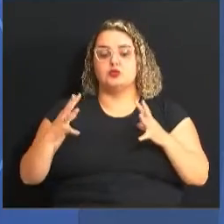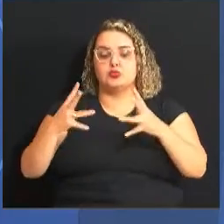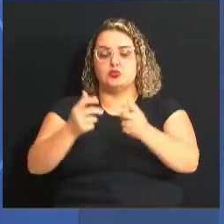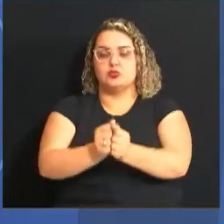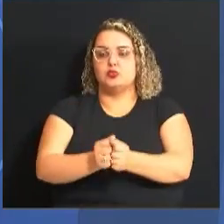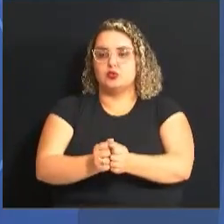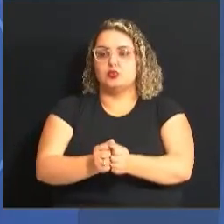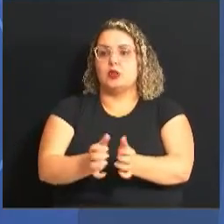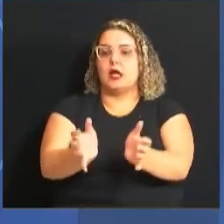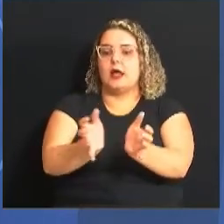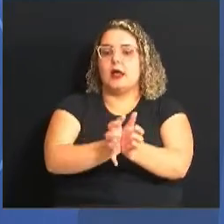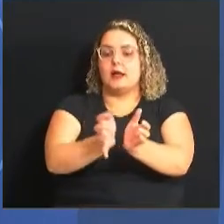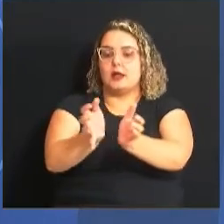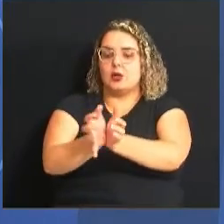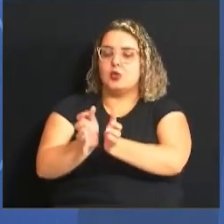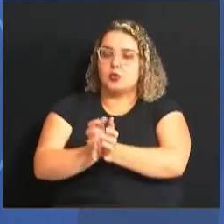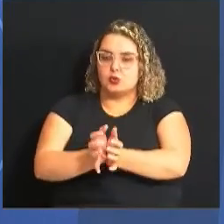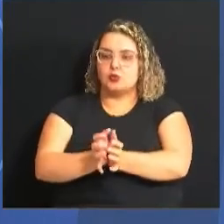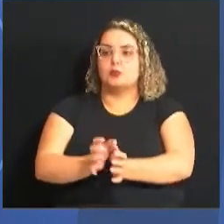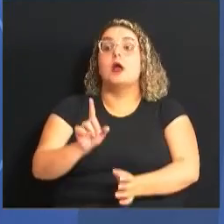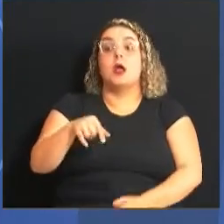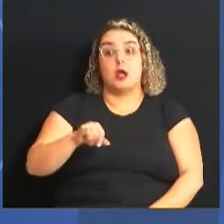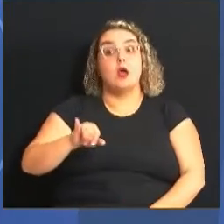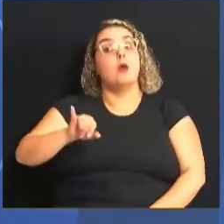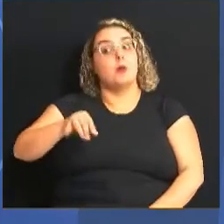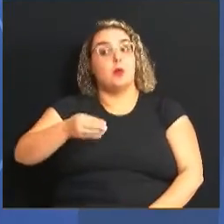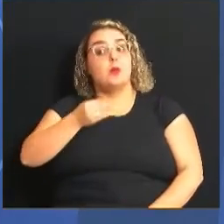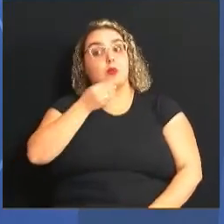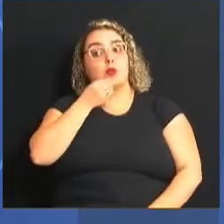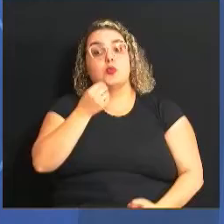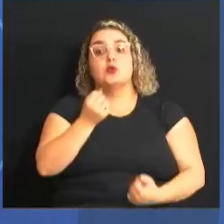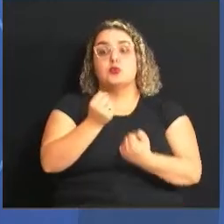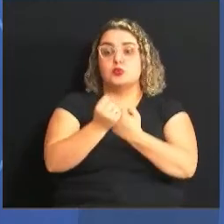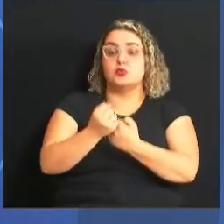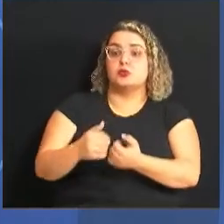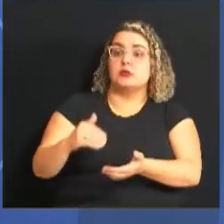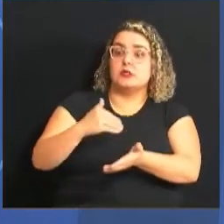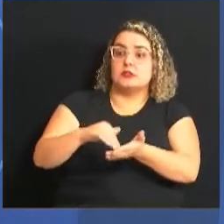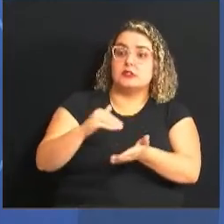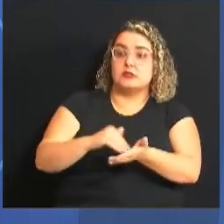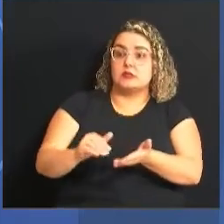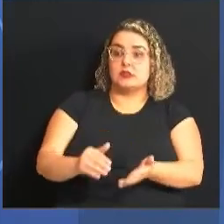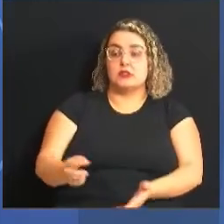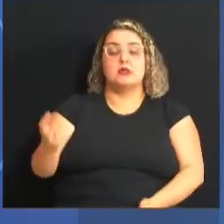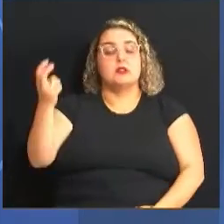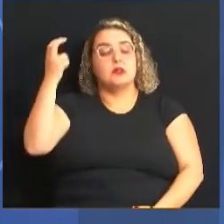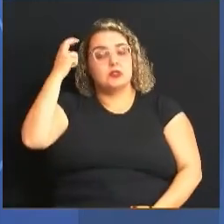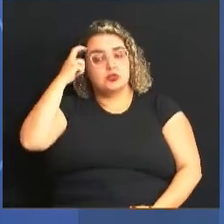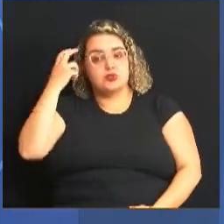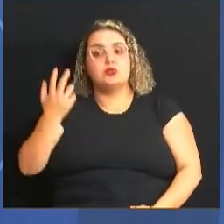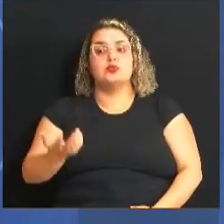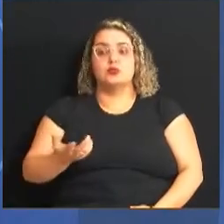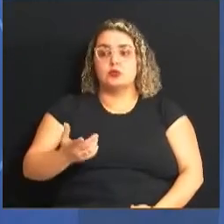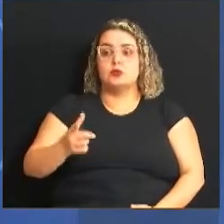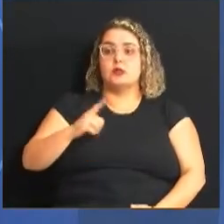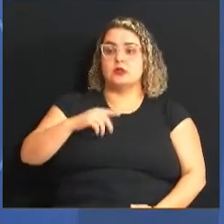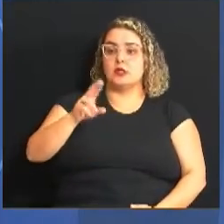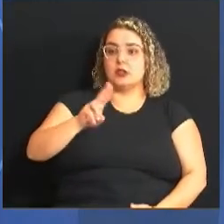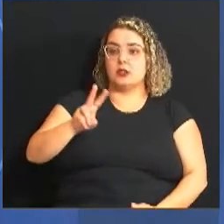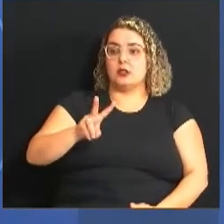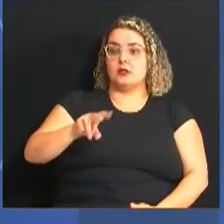em grupos. Então, é uma grande oportunidade com o apoio da Secretaria Municipal de Cultura. Ela tem um nome já,